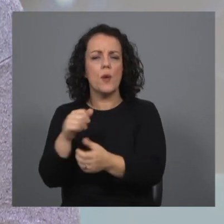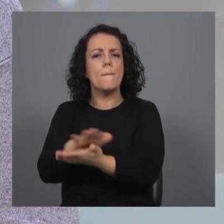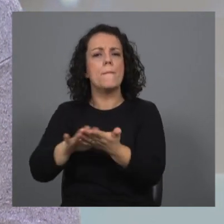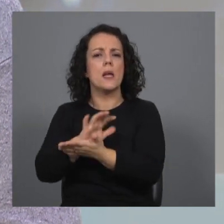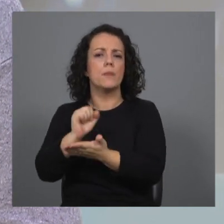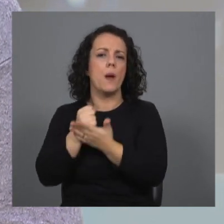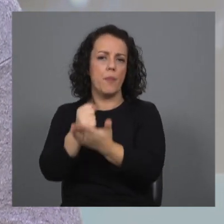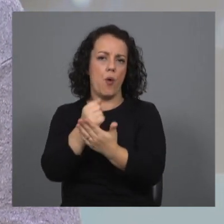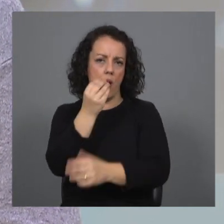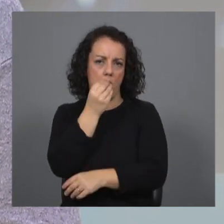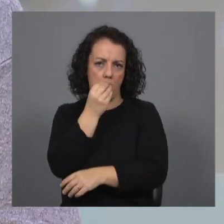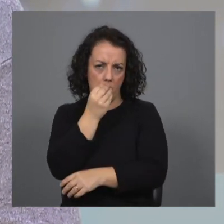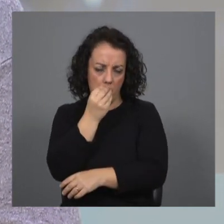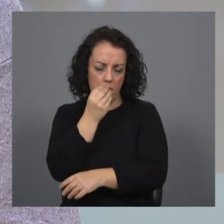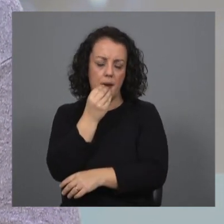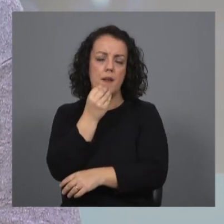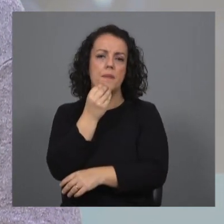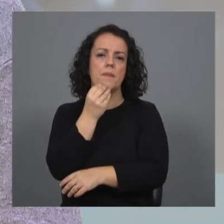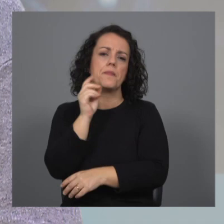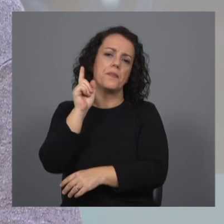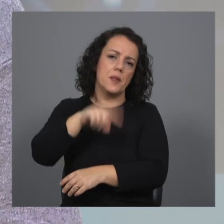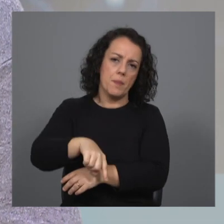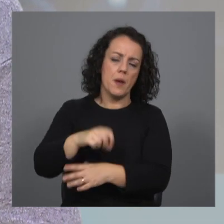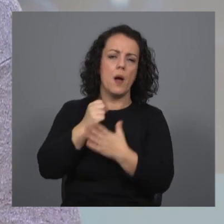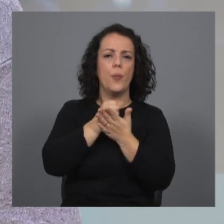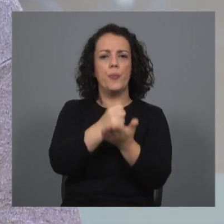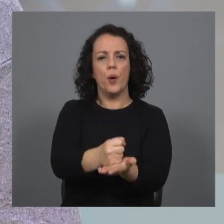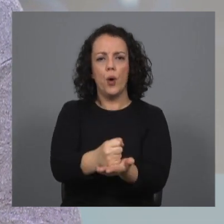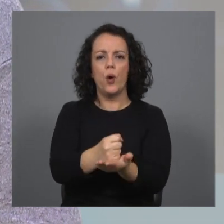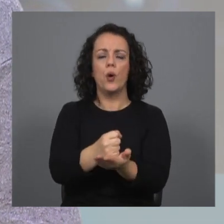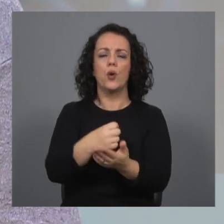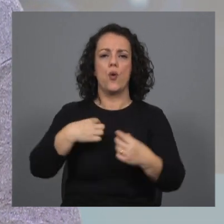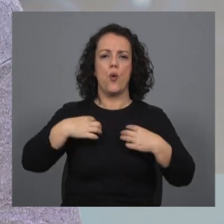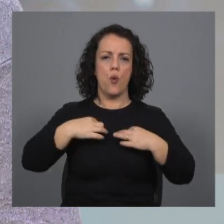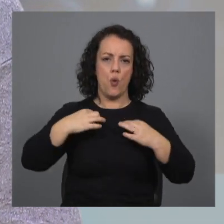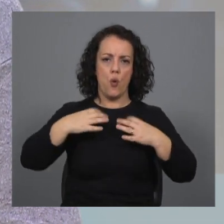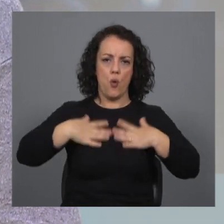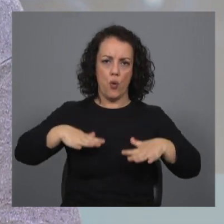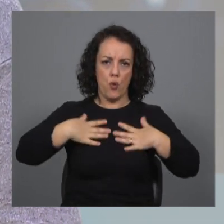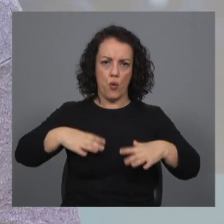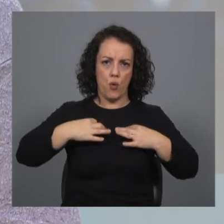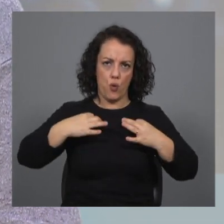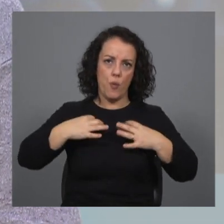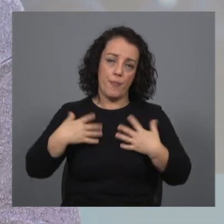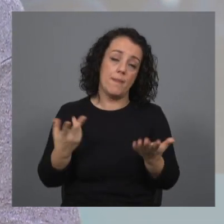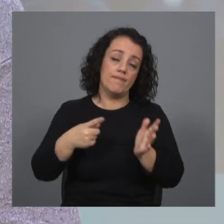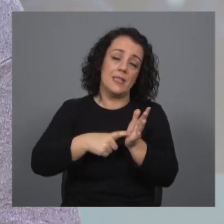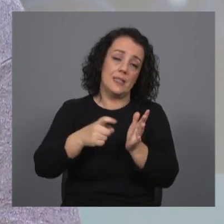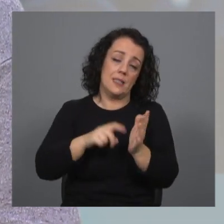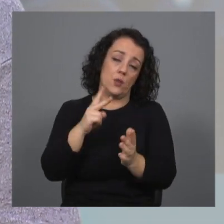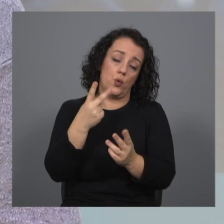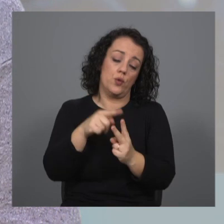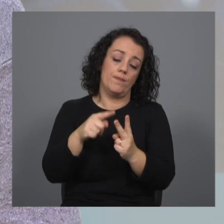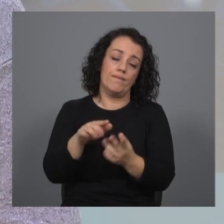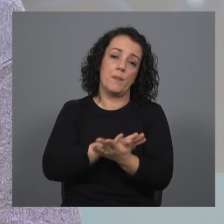alimentação, apoio alimentar e apoio na distribuição de roupa, que são duas necessidades básicas que